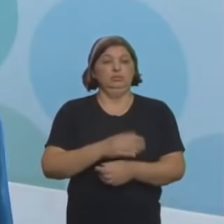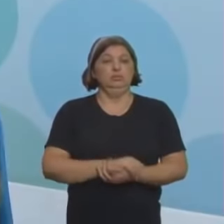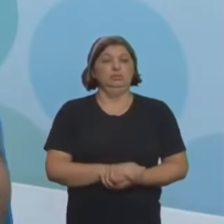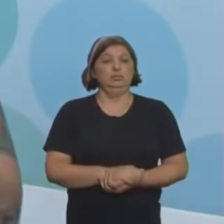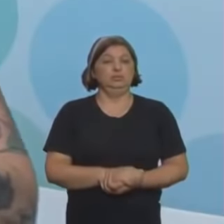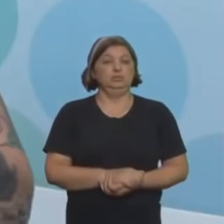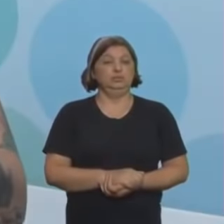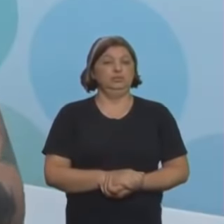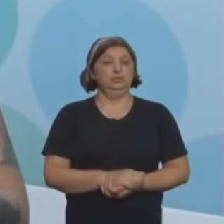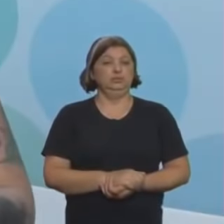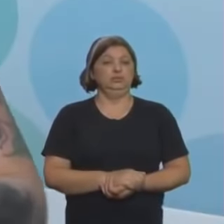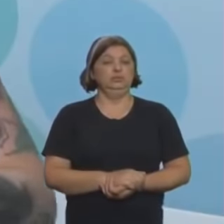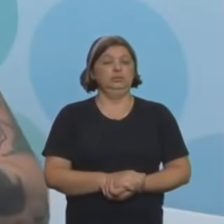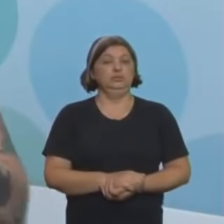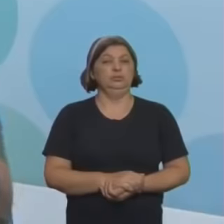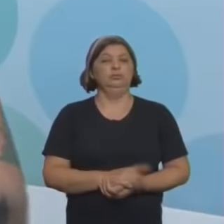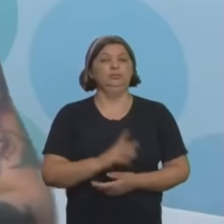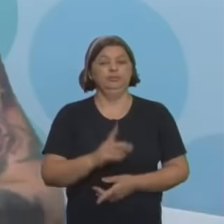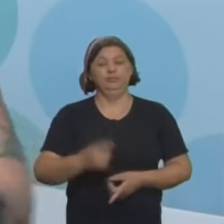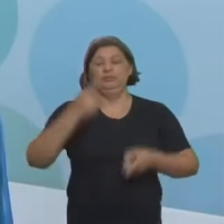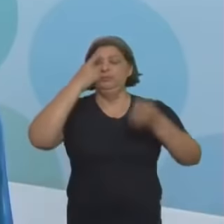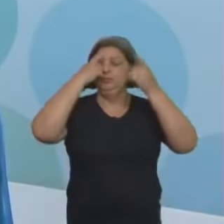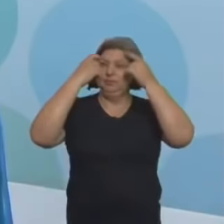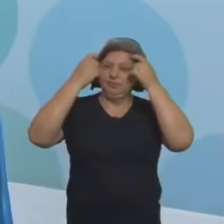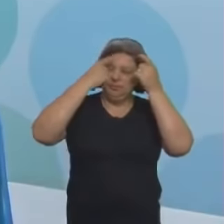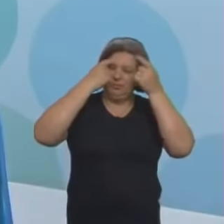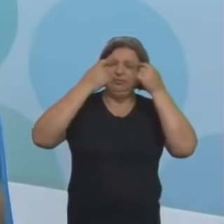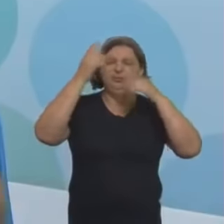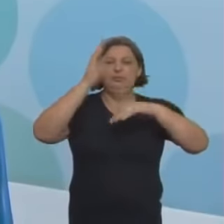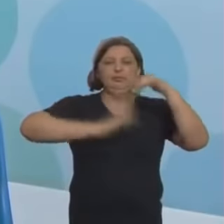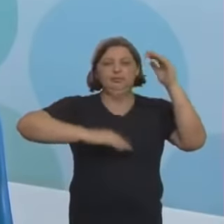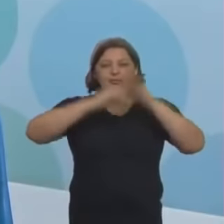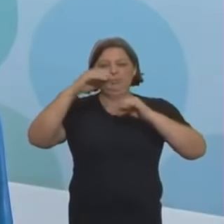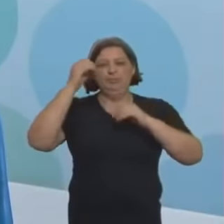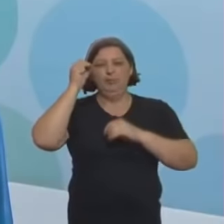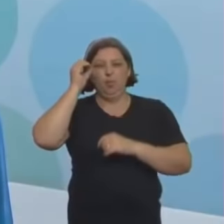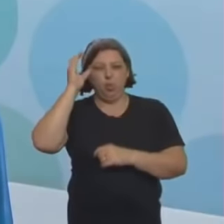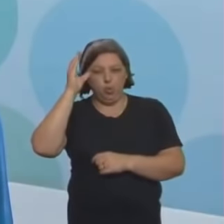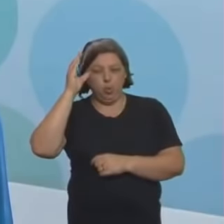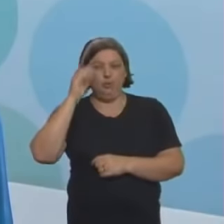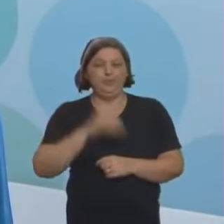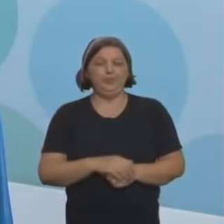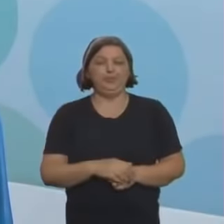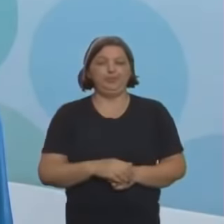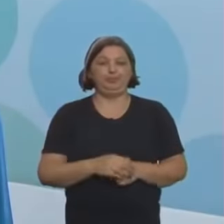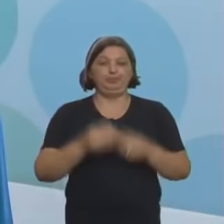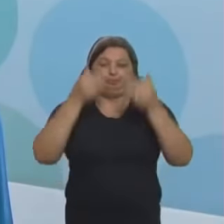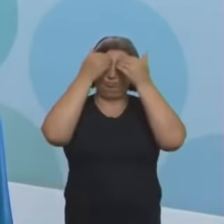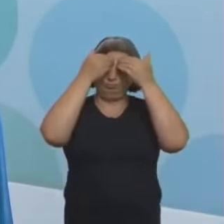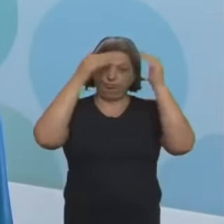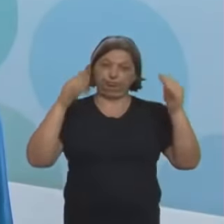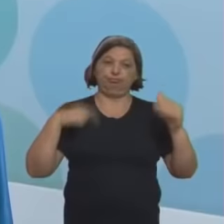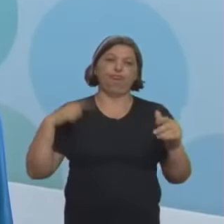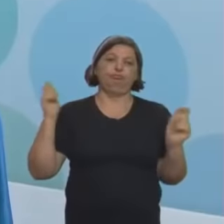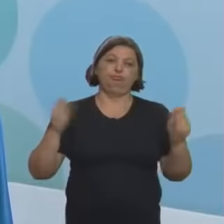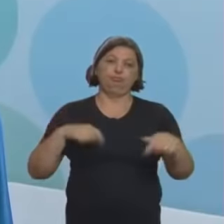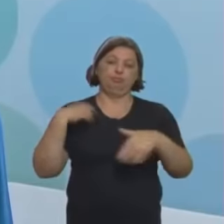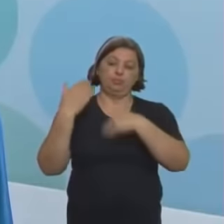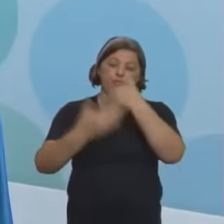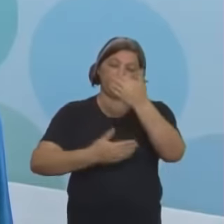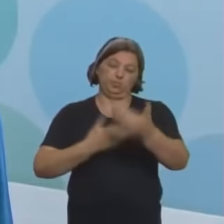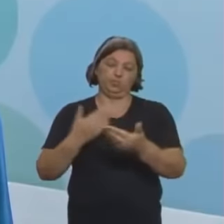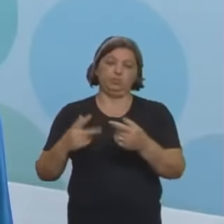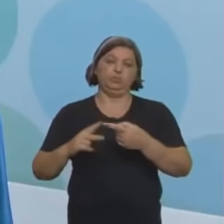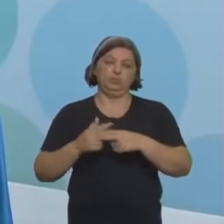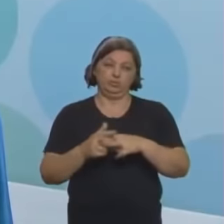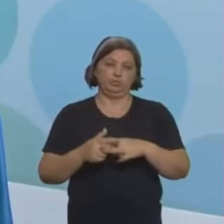A gente vai, as dúvidas vão aumentando, a prática vai ampliando, mas também, né? E aí eu acho que a gente vai poder desenvolver ferramentas e